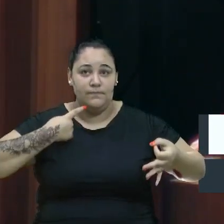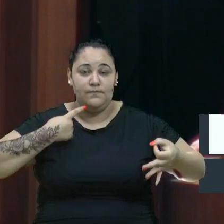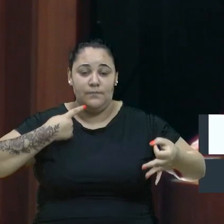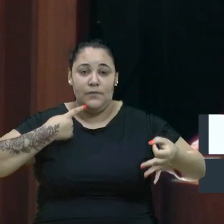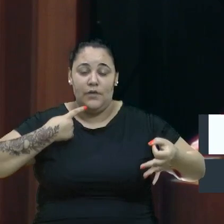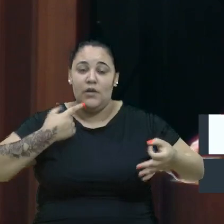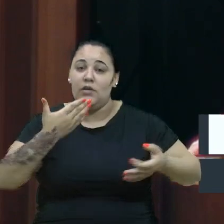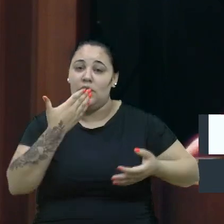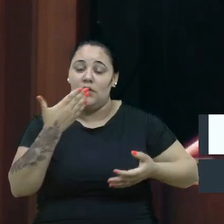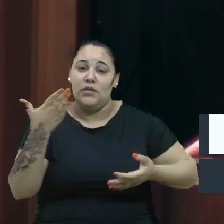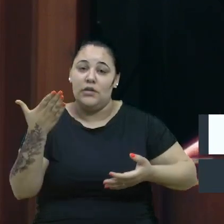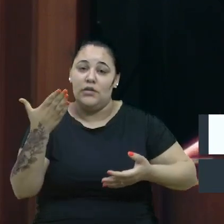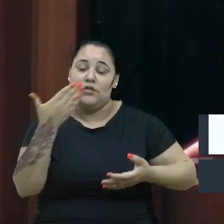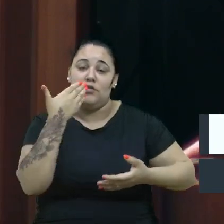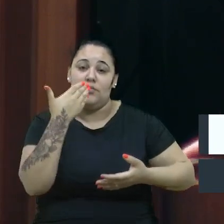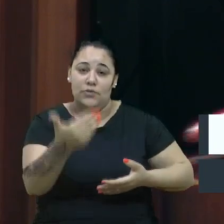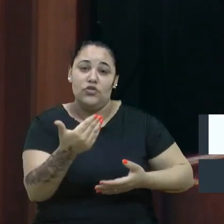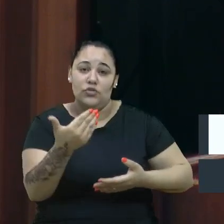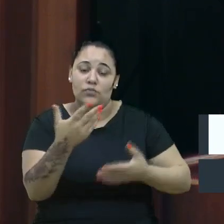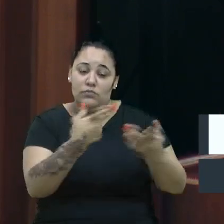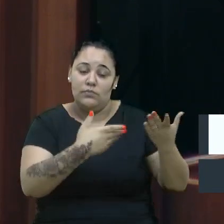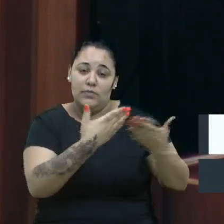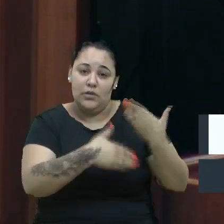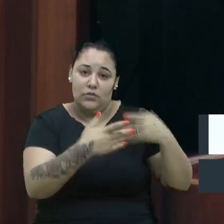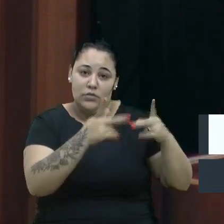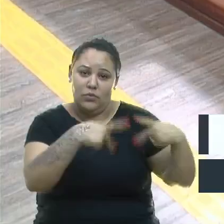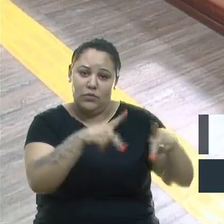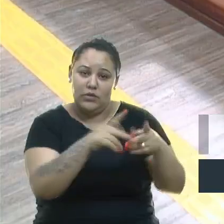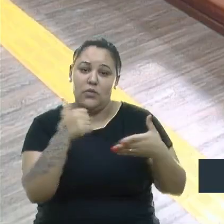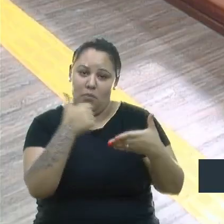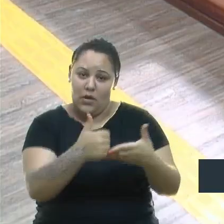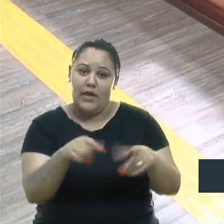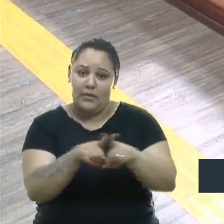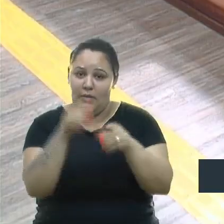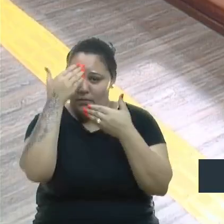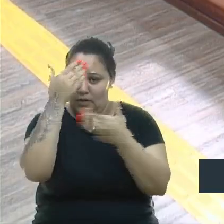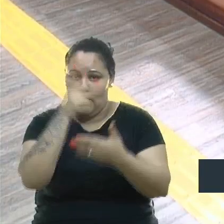população, todos os cidadãos. Era isso, presidente. Muito obrigado. Obrigado. Em declaração.